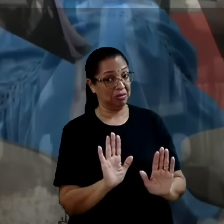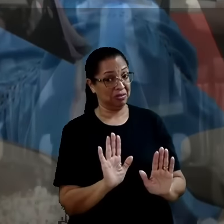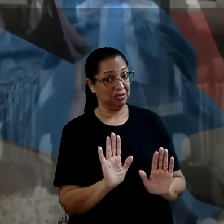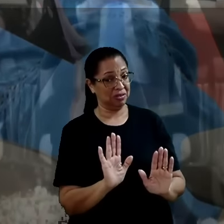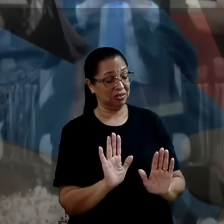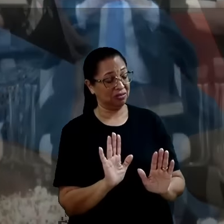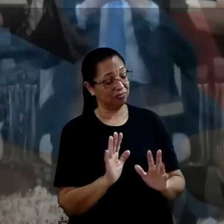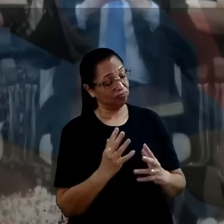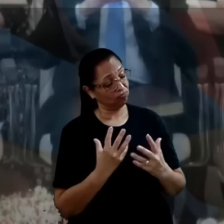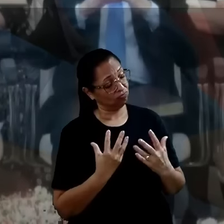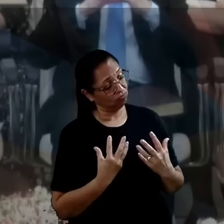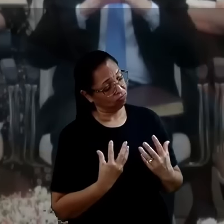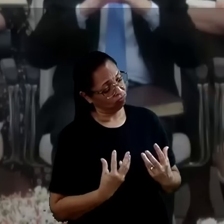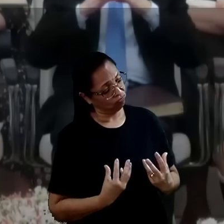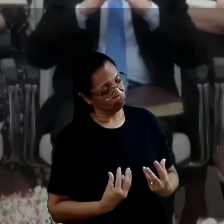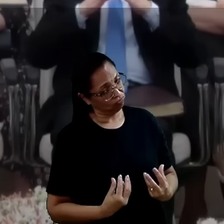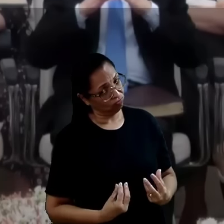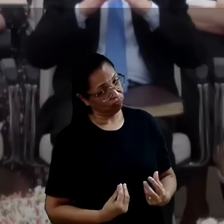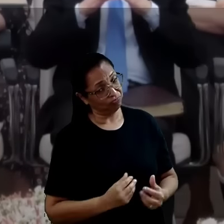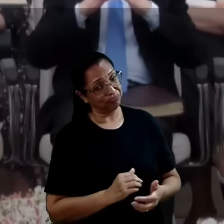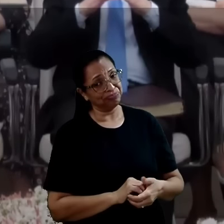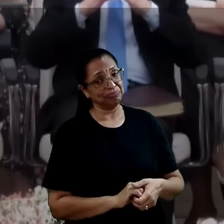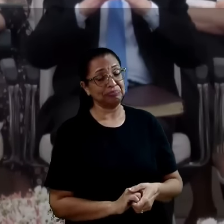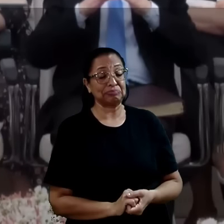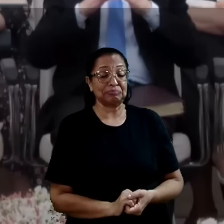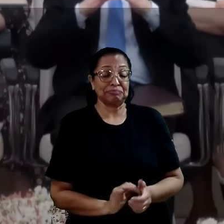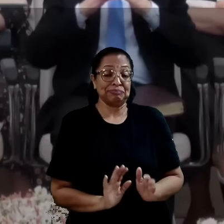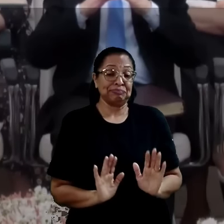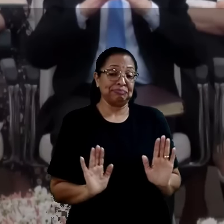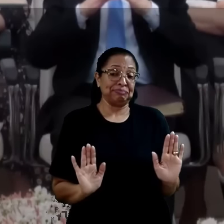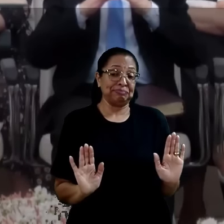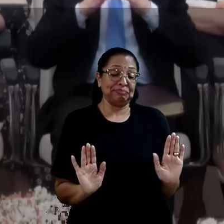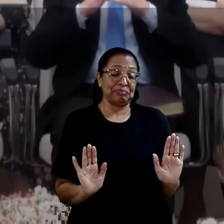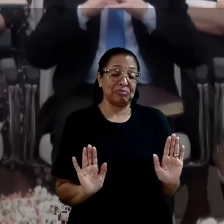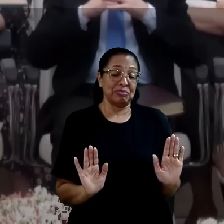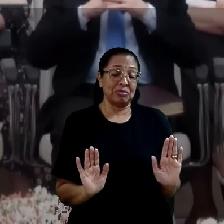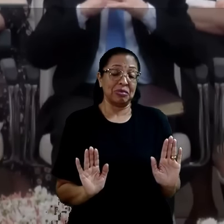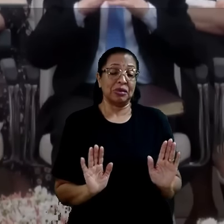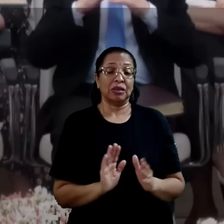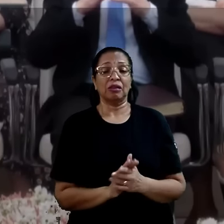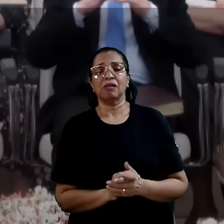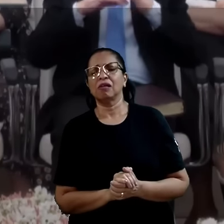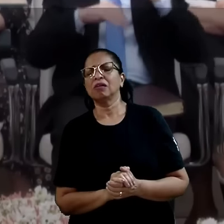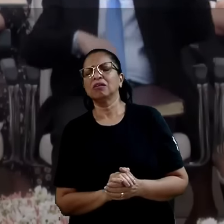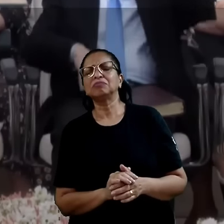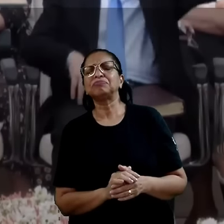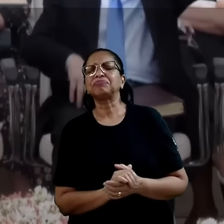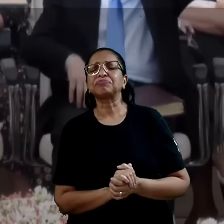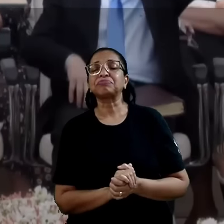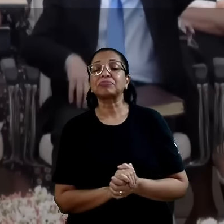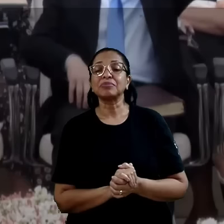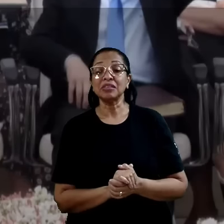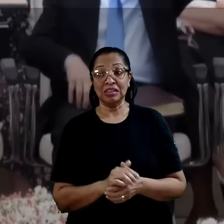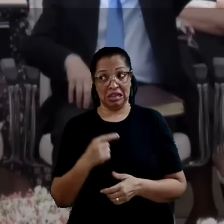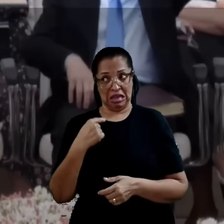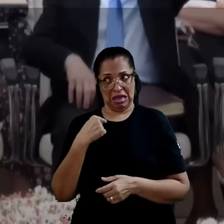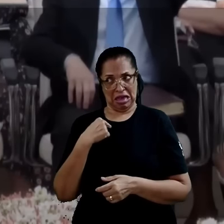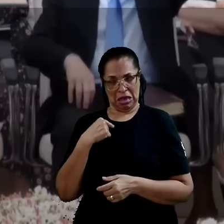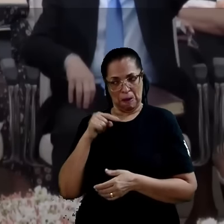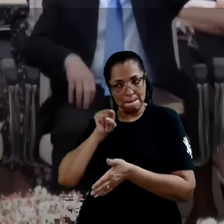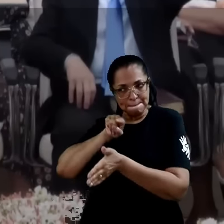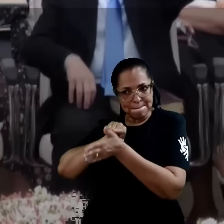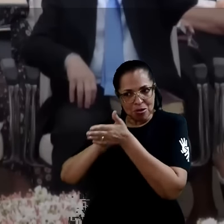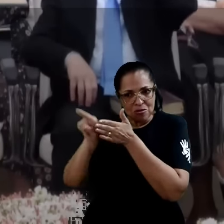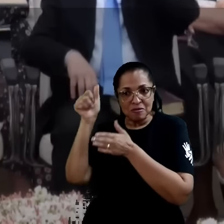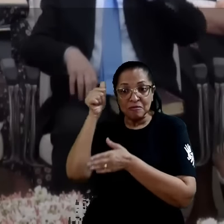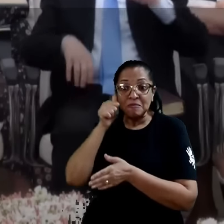saíram E aí a minha mãe conversou ali eles conversaram eu falei aí mãe que aconteceu e o